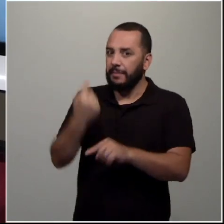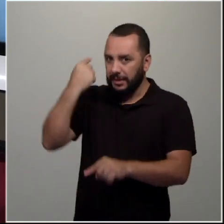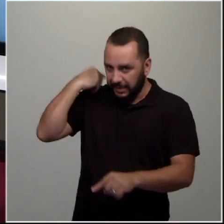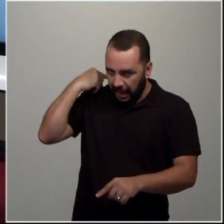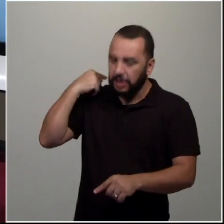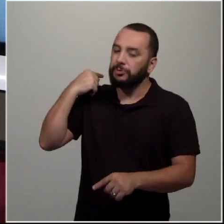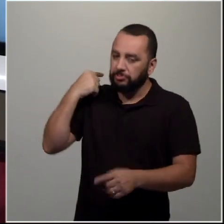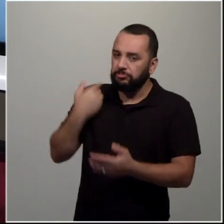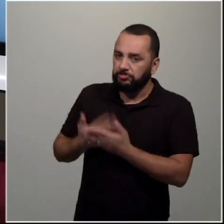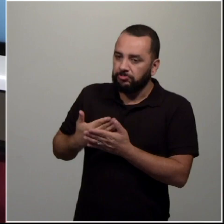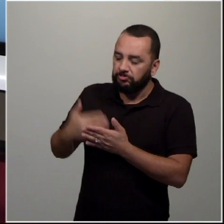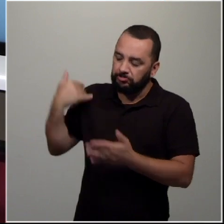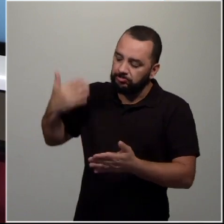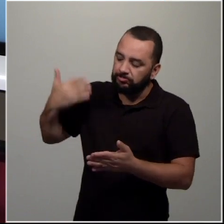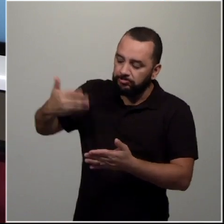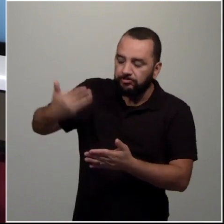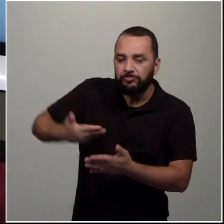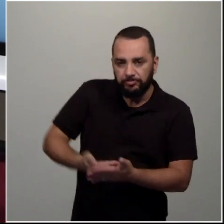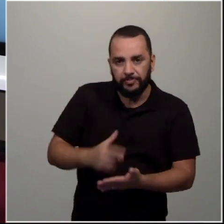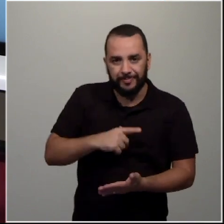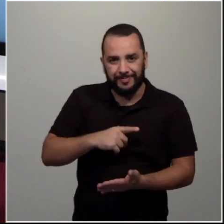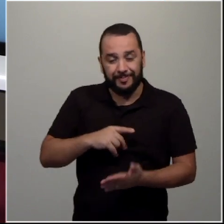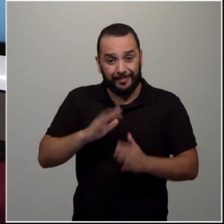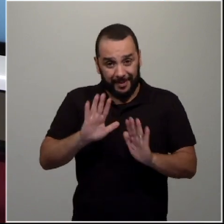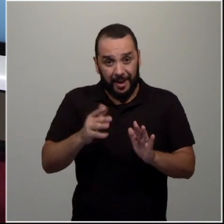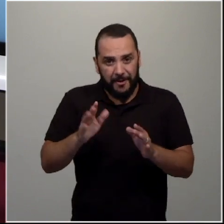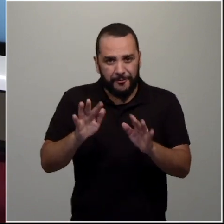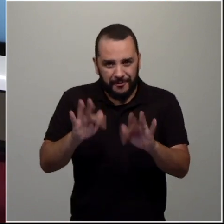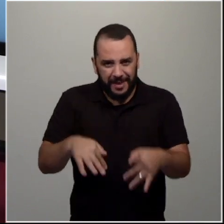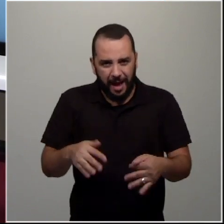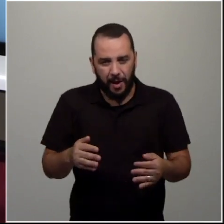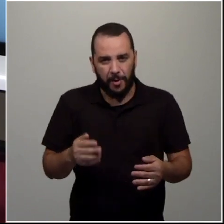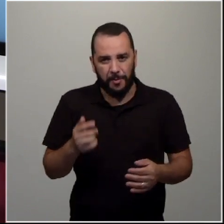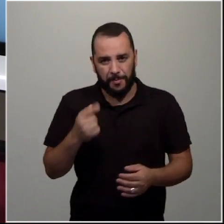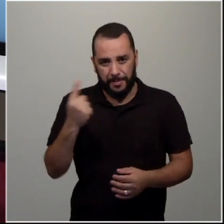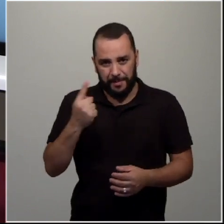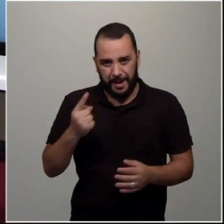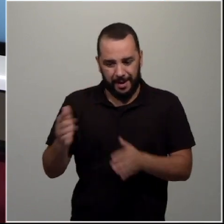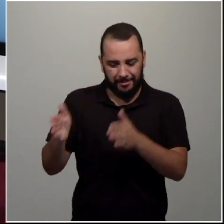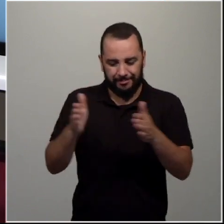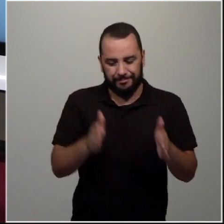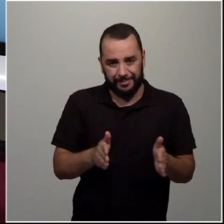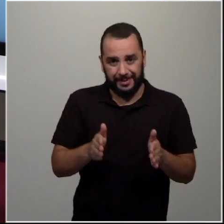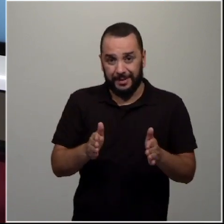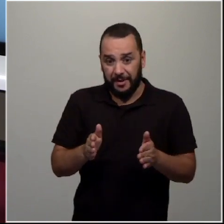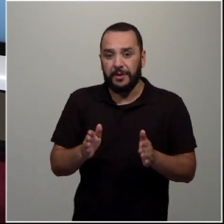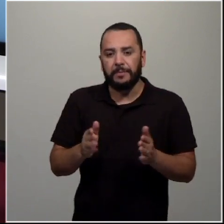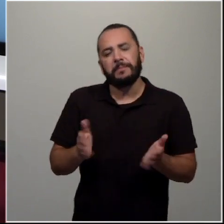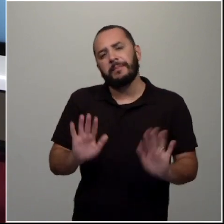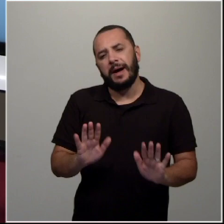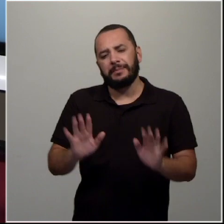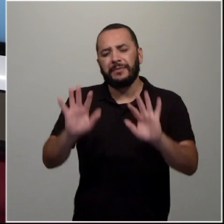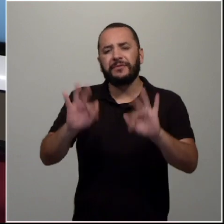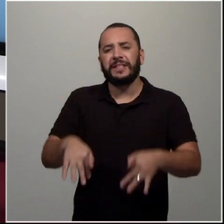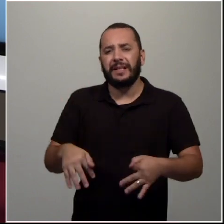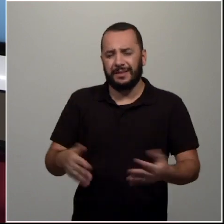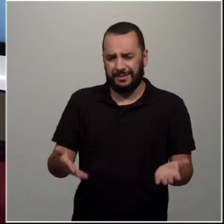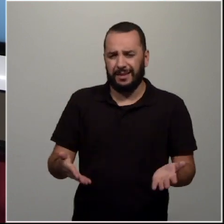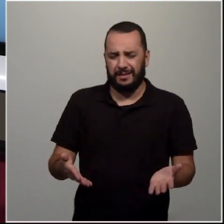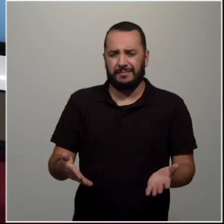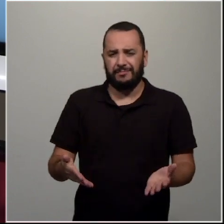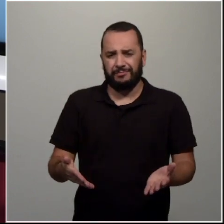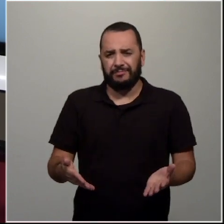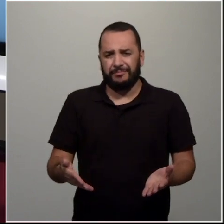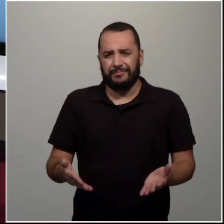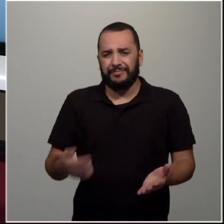finalizando essa primeira parte ou seja aproveitar e vou mandando as as dúvidas né para finalizar essa primeira parte acho que uma uma